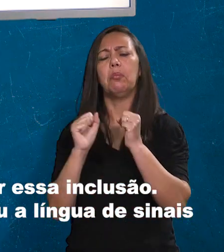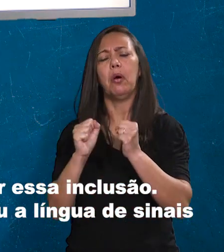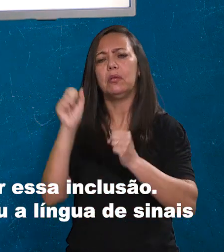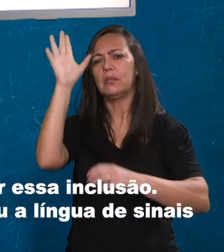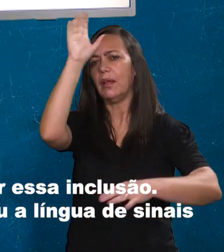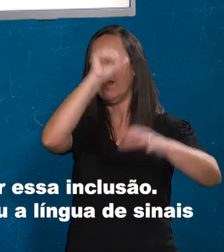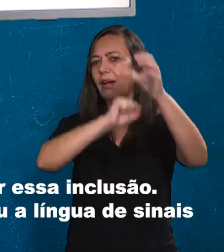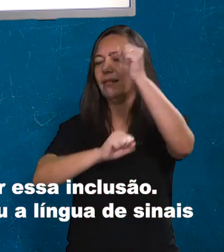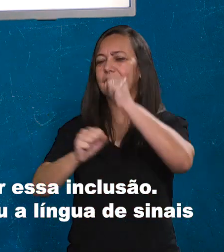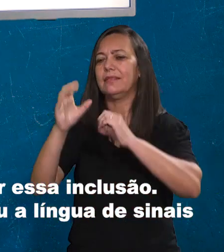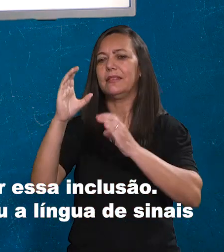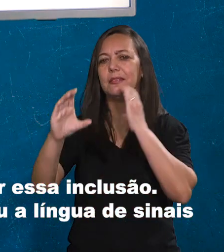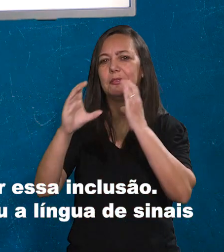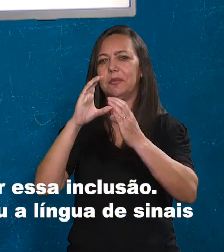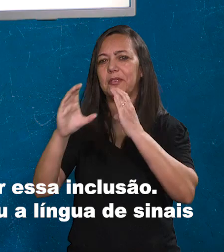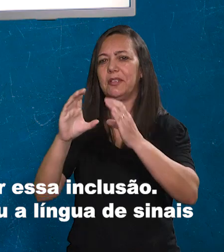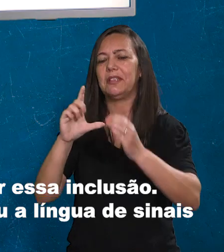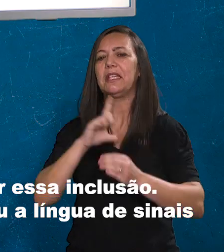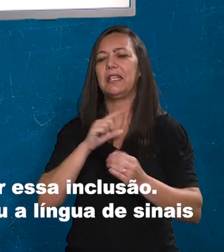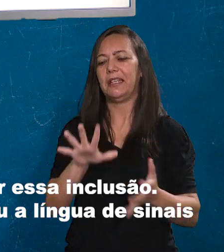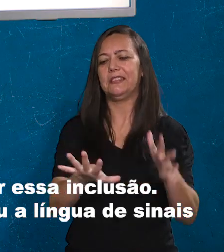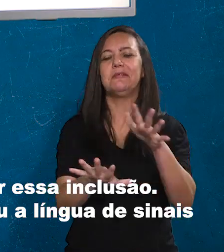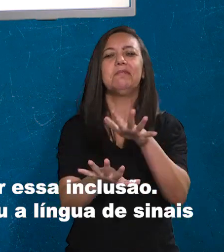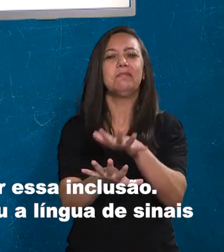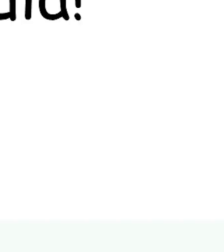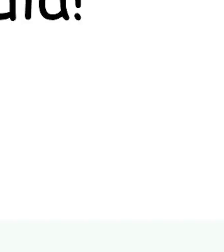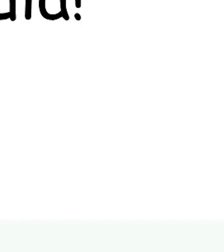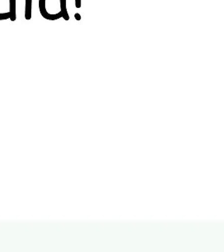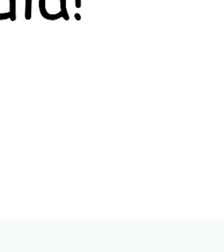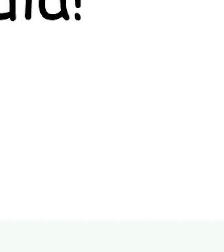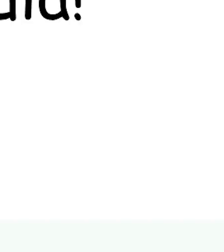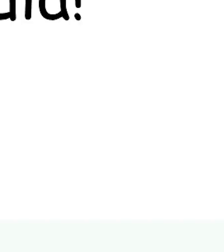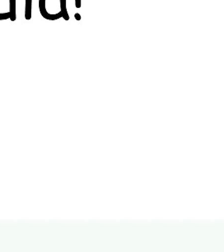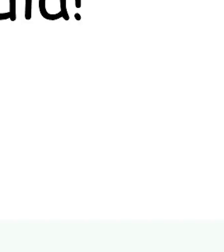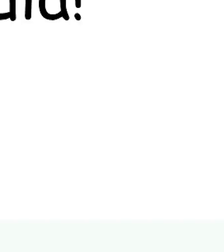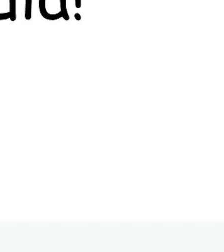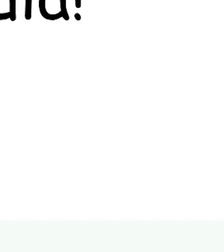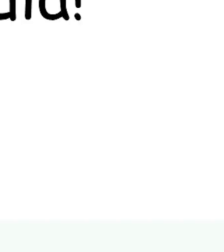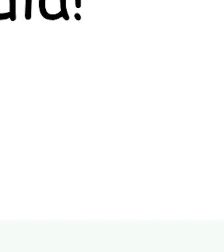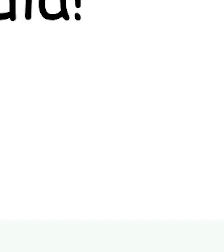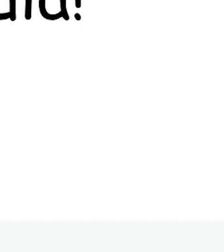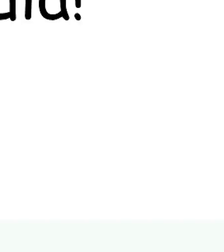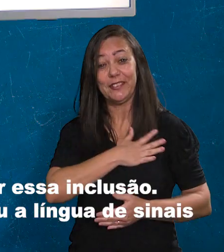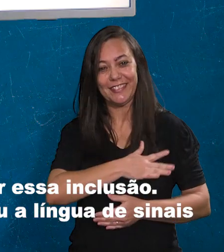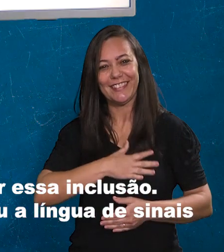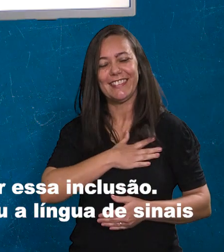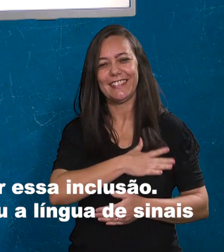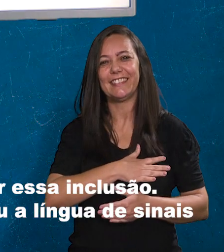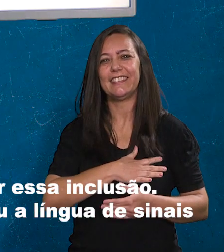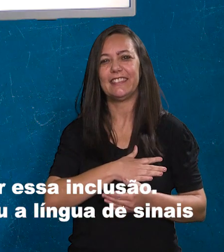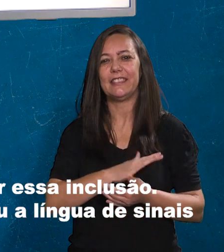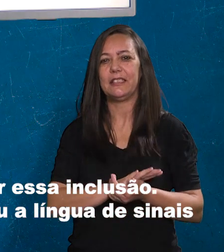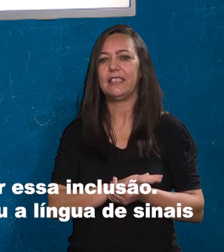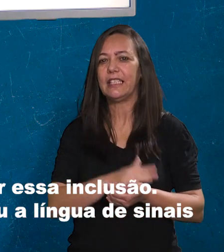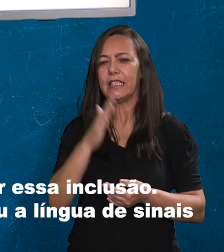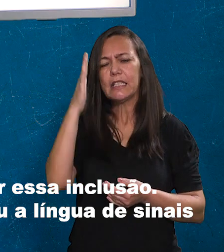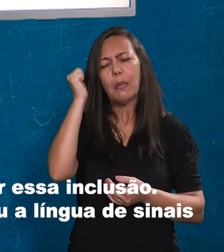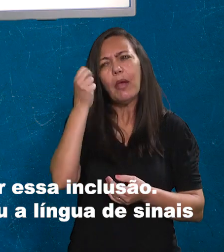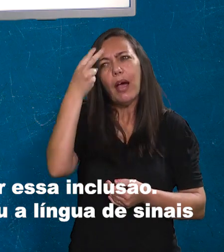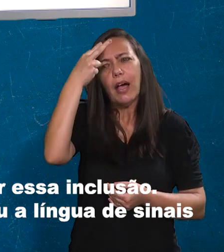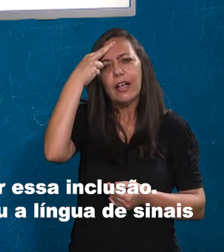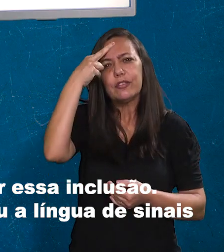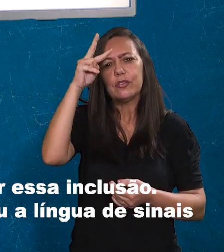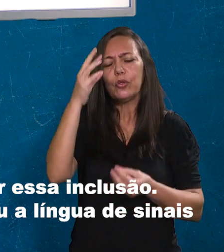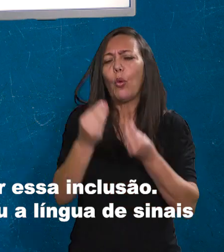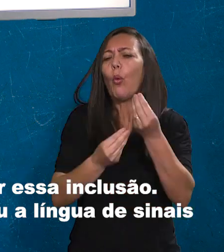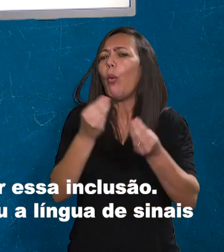se comunicar e garantir essa inclusão. E aí, gostaram de saber um pouquinho sobre